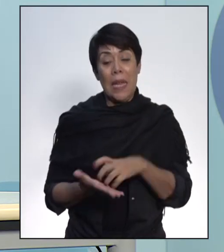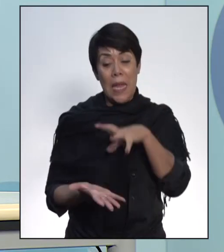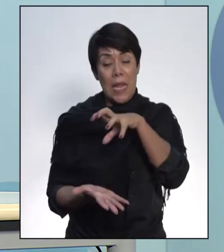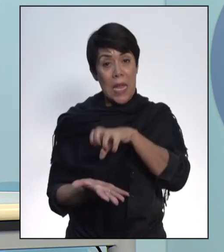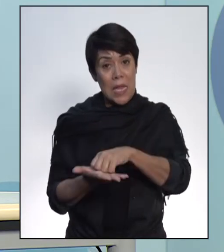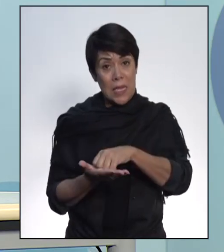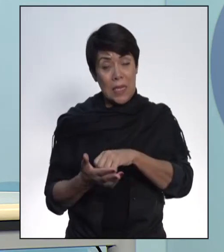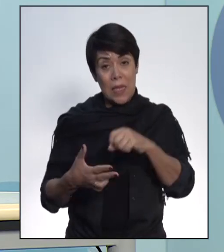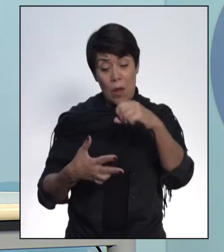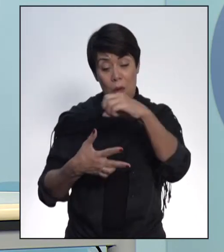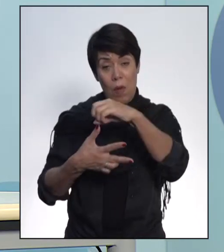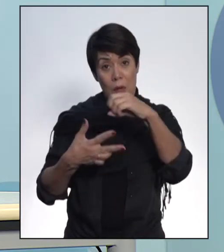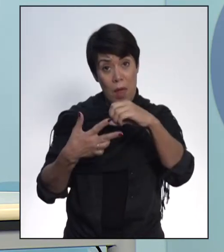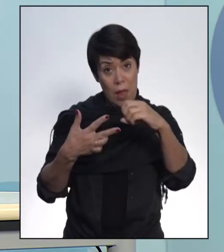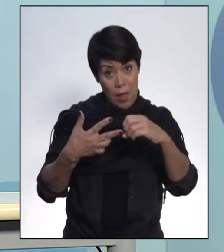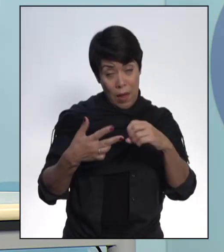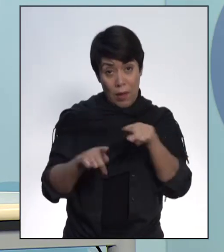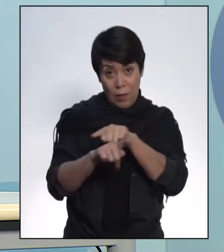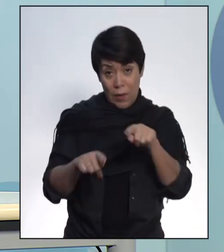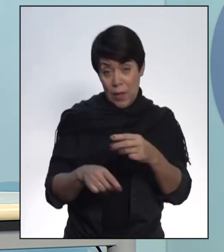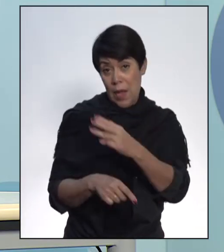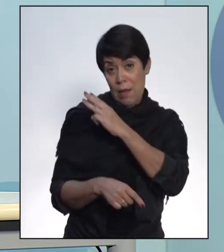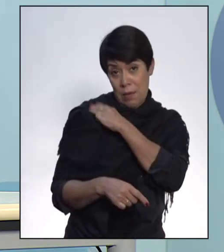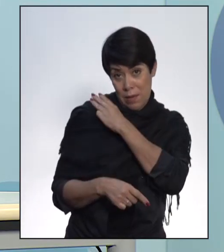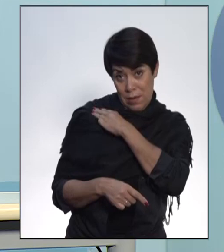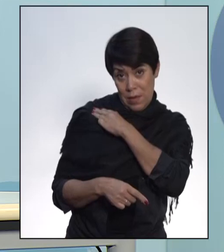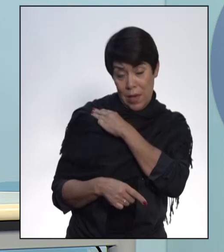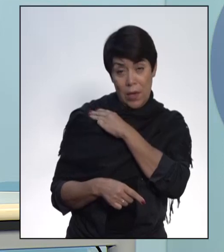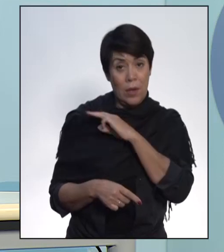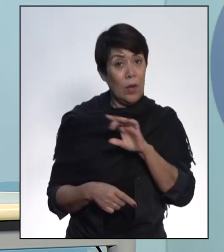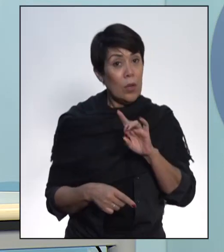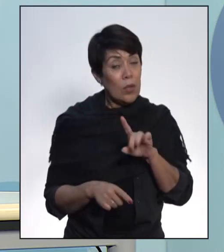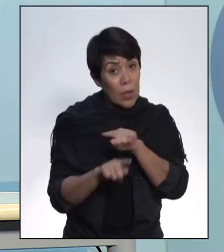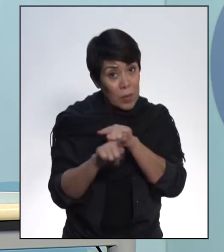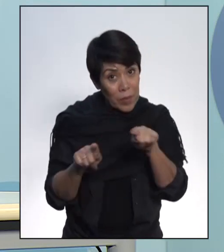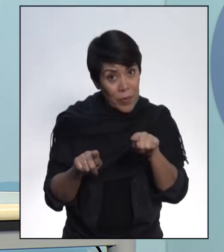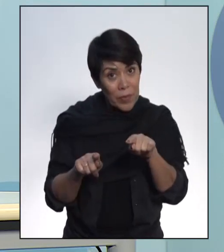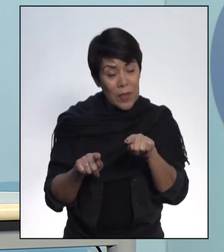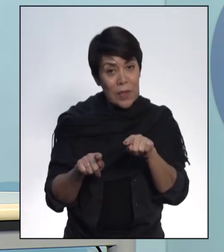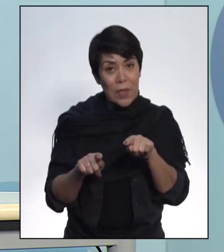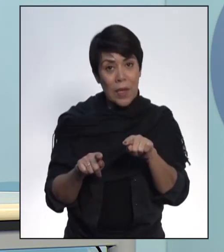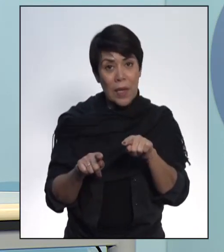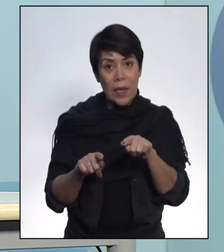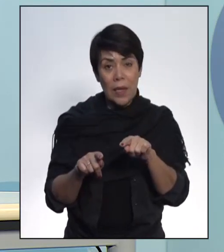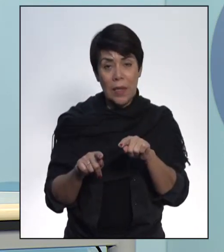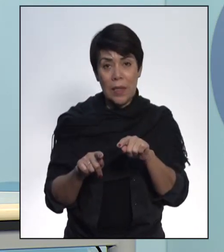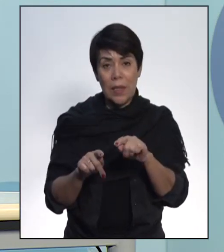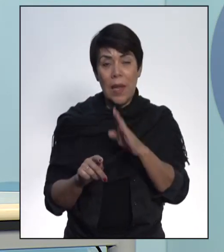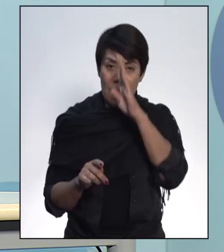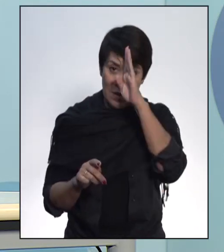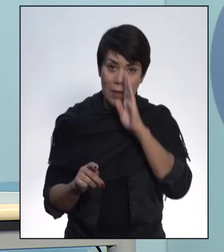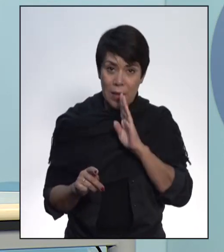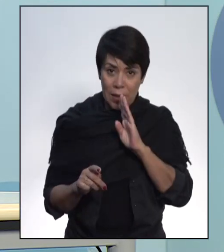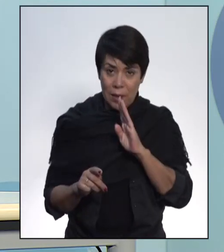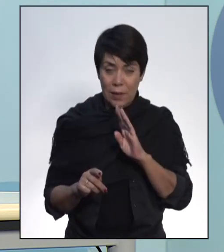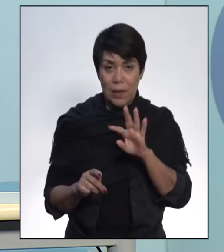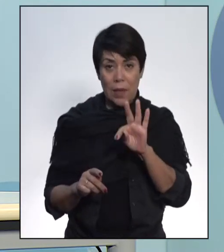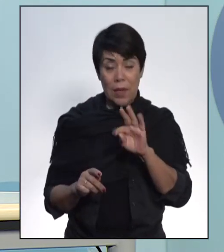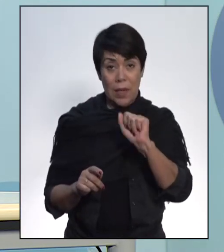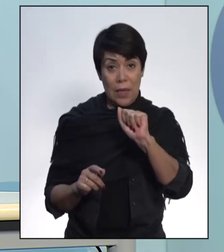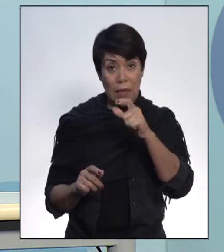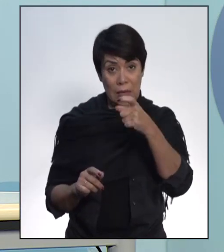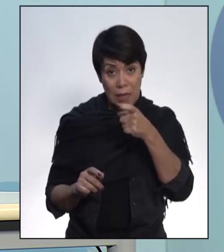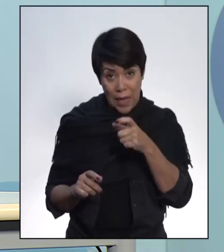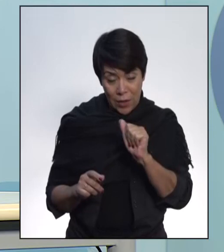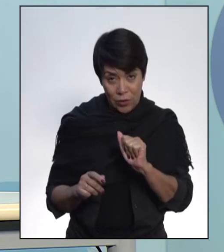Enem, vocês estão no terceiro ano do ensino médio, apenas para vocês que serão isentos essa taxa, que vai a inscrição até dia